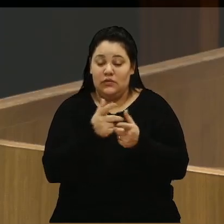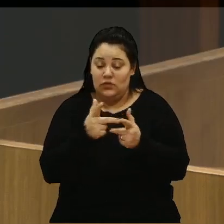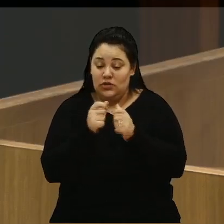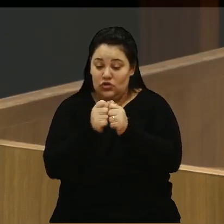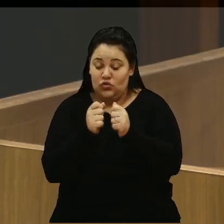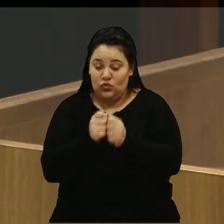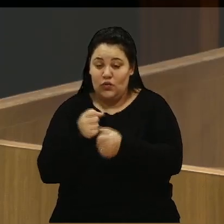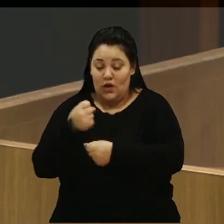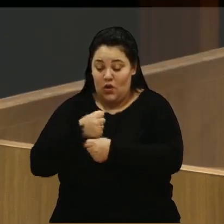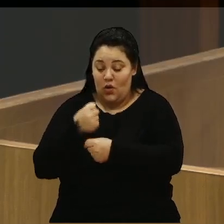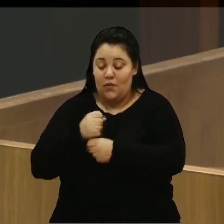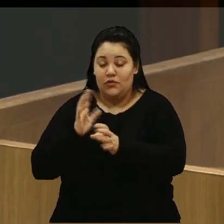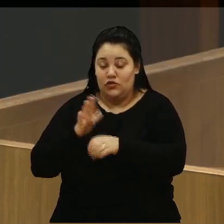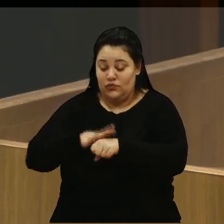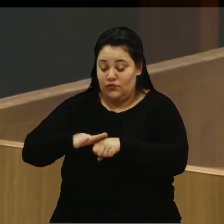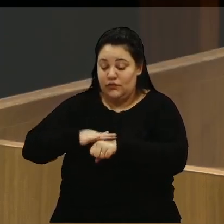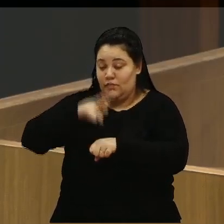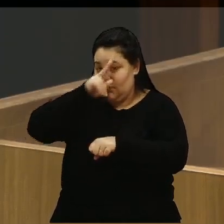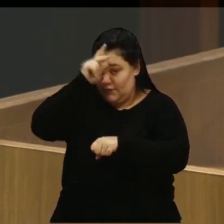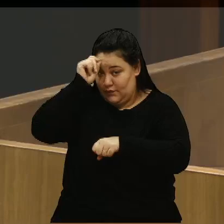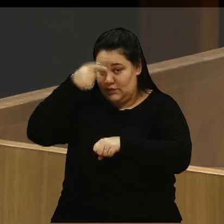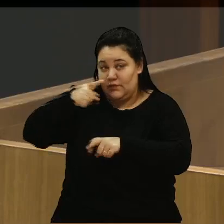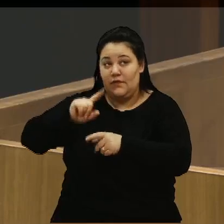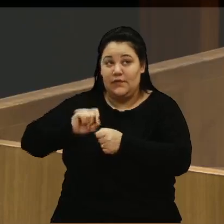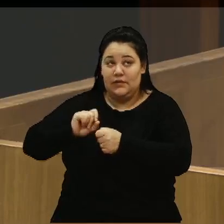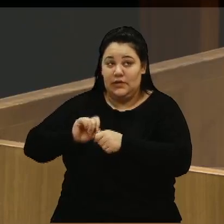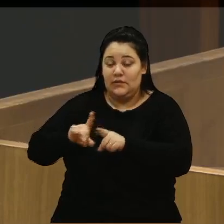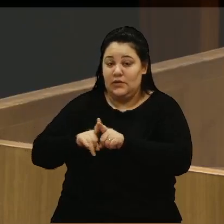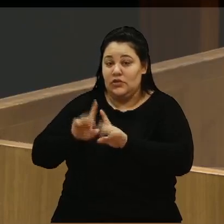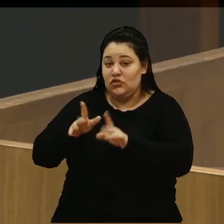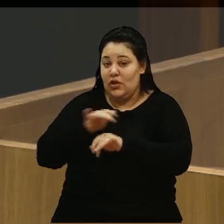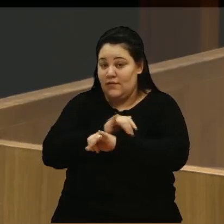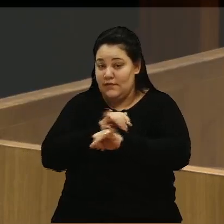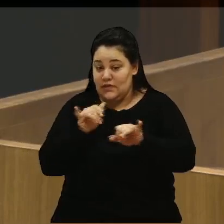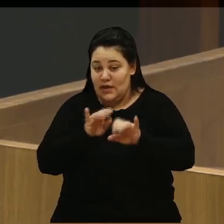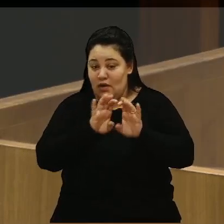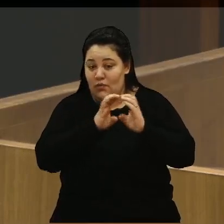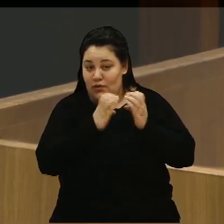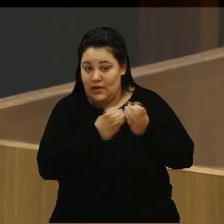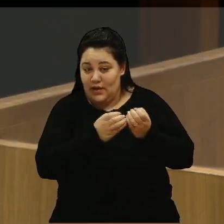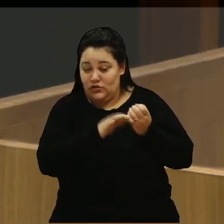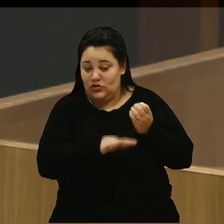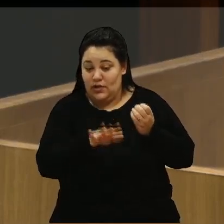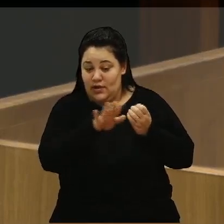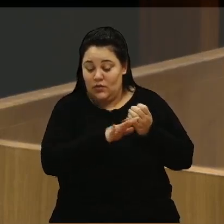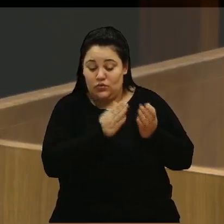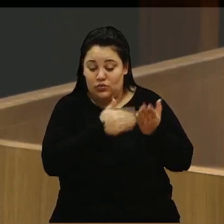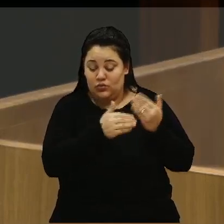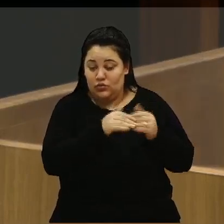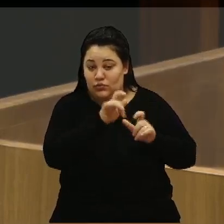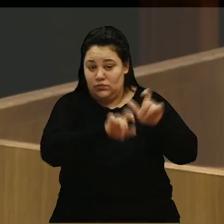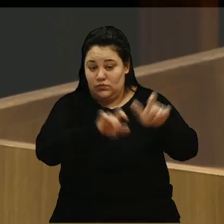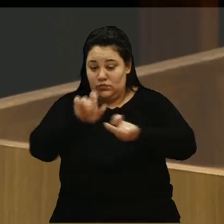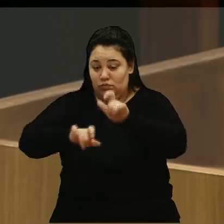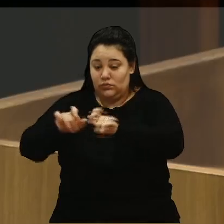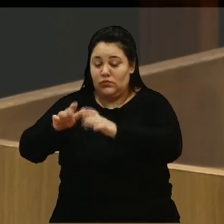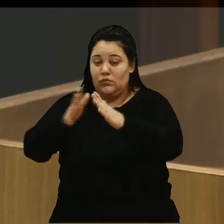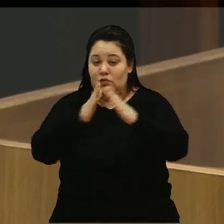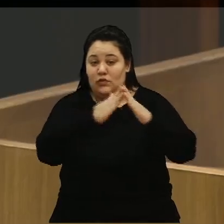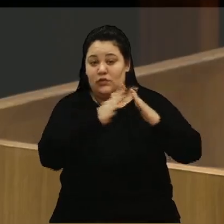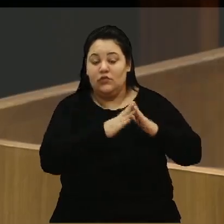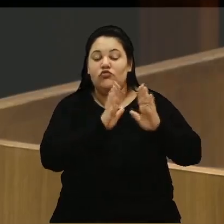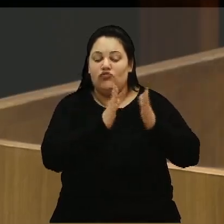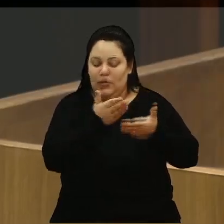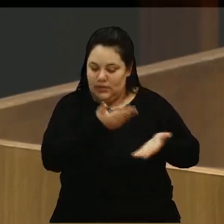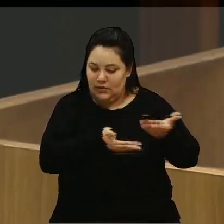obras, conversou com o prefeito e eles vão fazer, e já avisei as comunidades lá, então os moradores dessas regiões, que vão ser